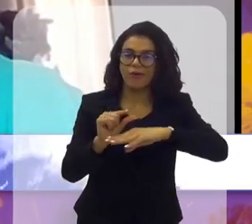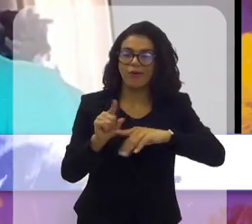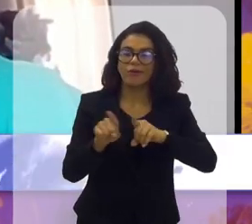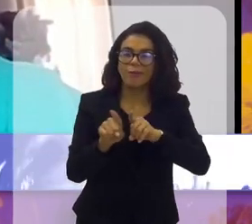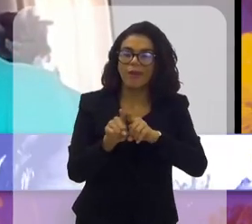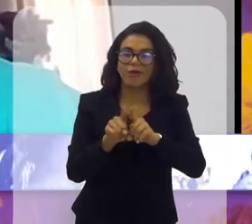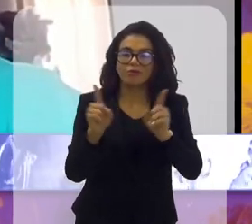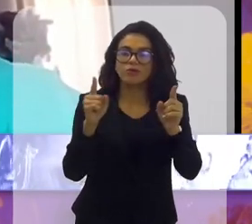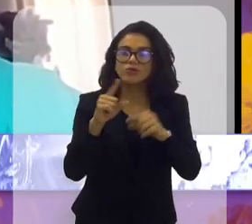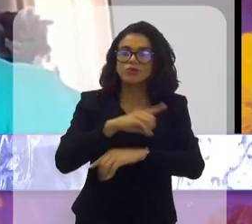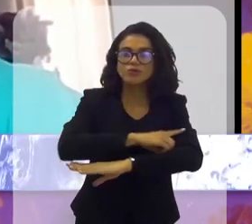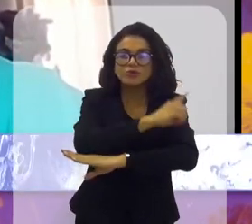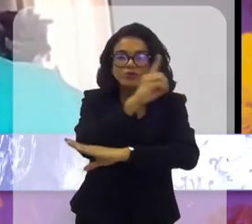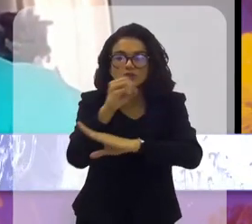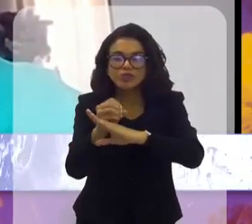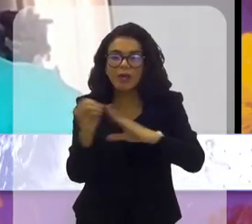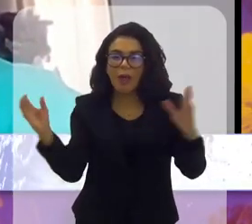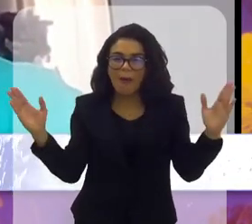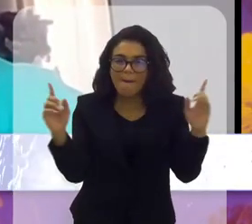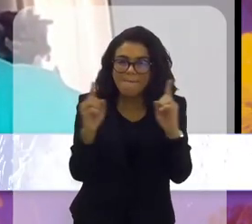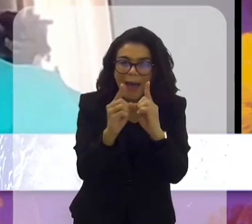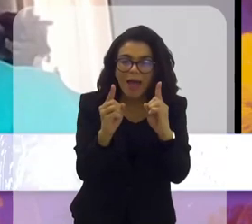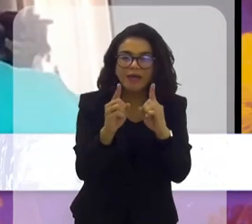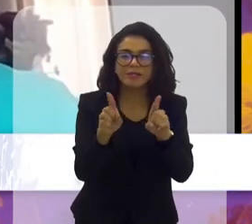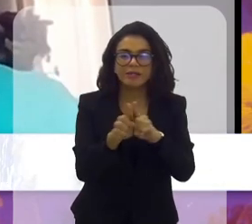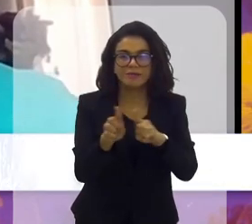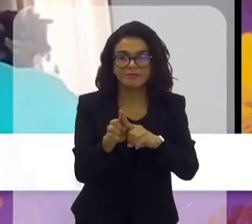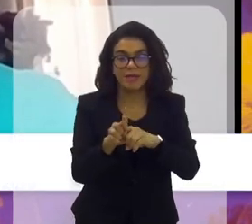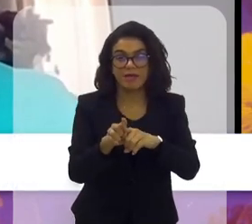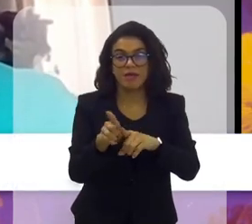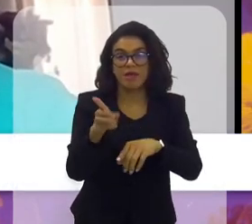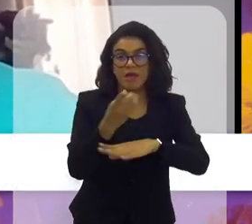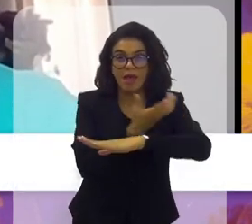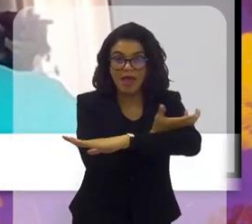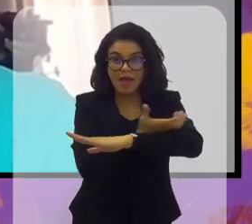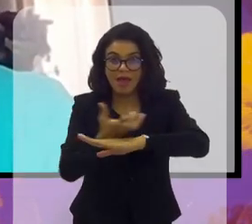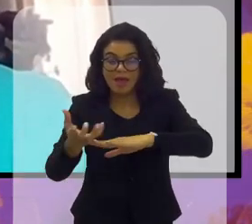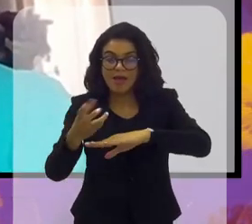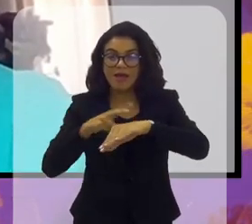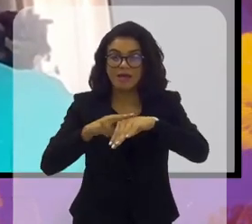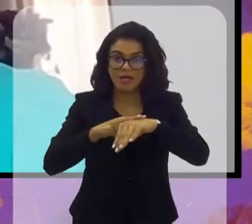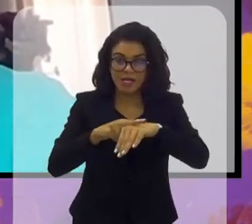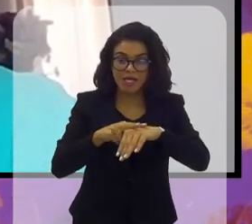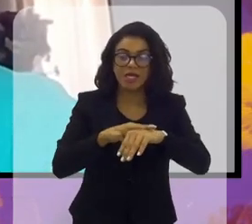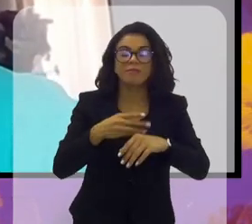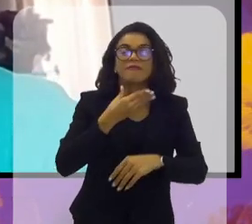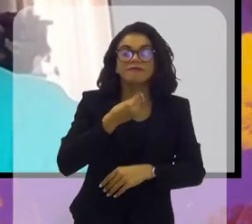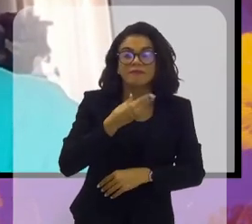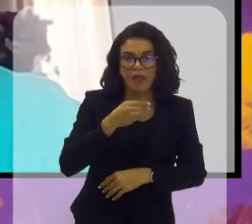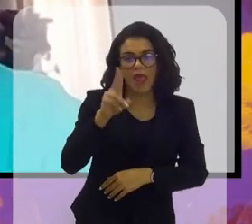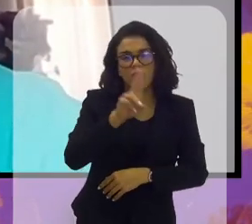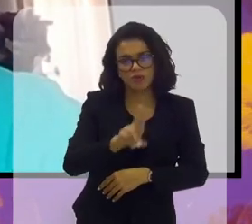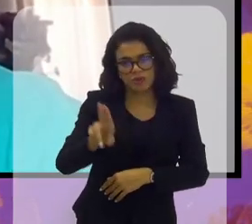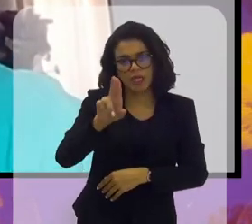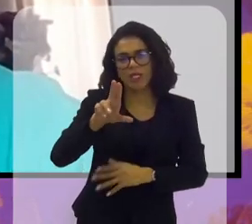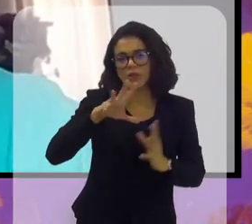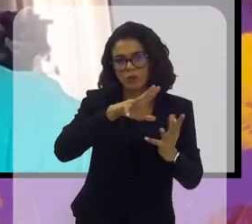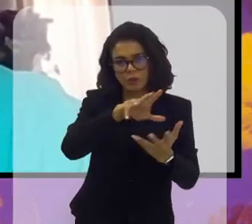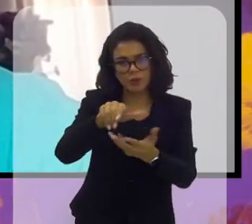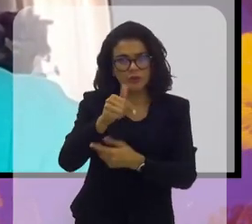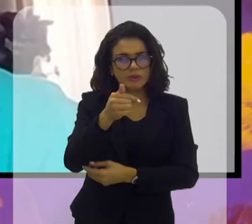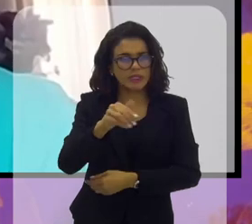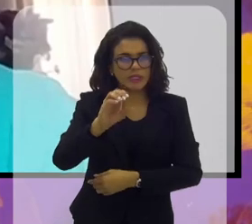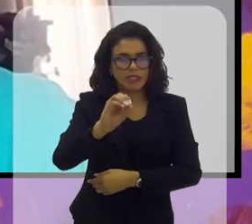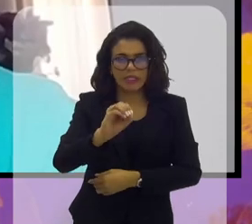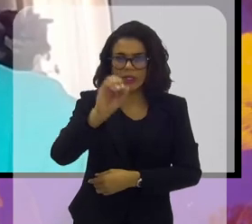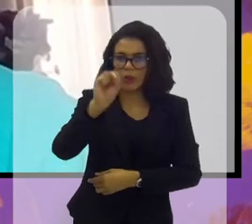houve uma diminuição do comprimento do dia, e então aumentou a sombra. Então, a fibra sintética deve ser usada, é usada em vários